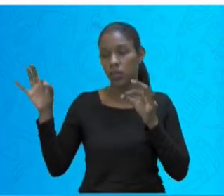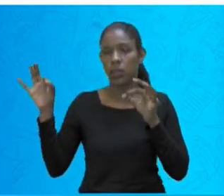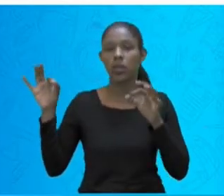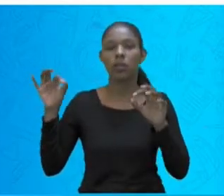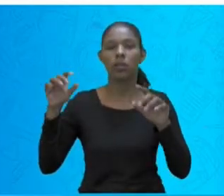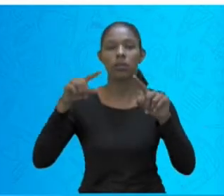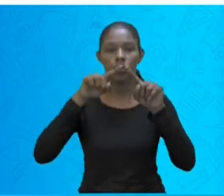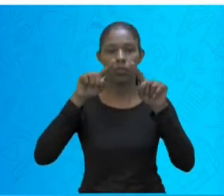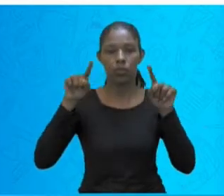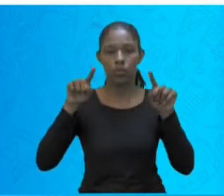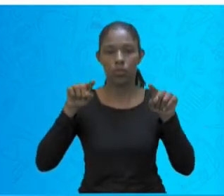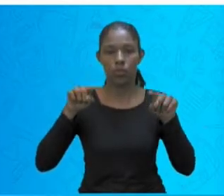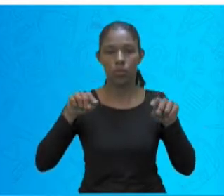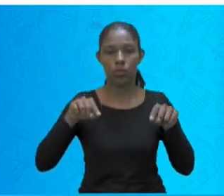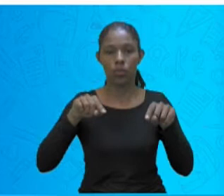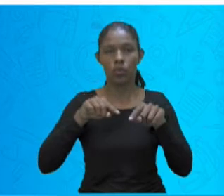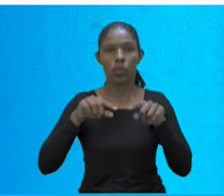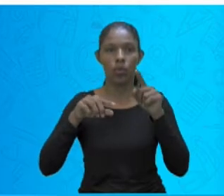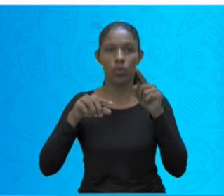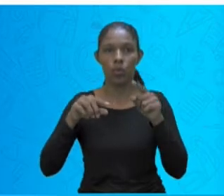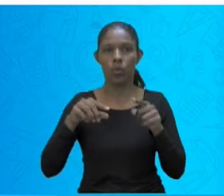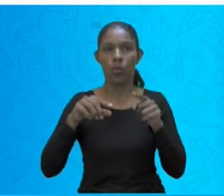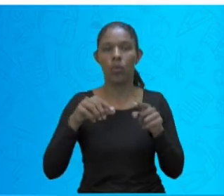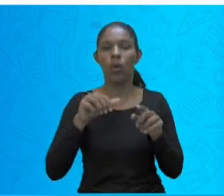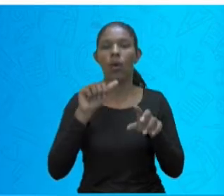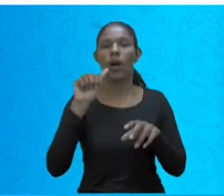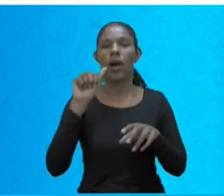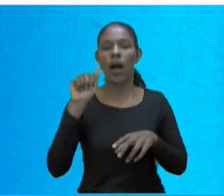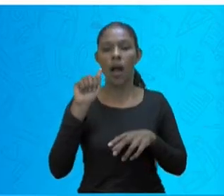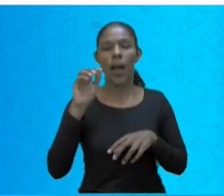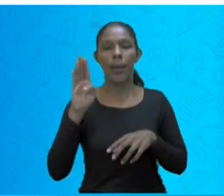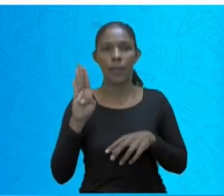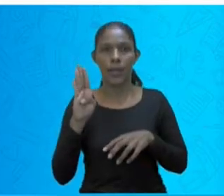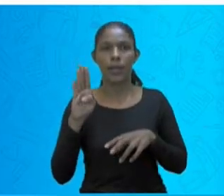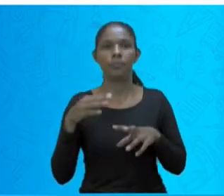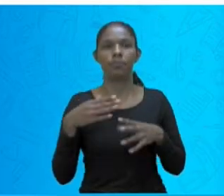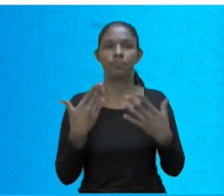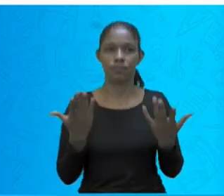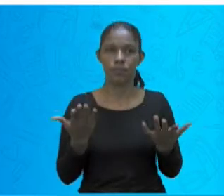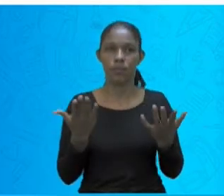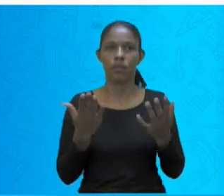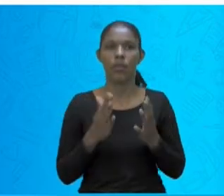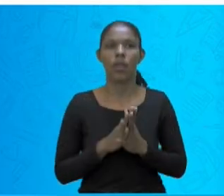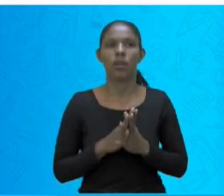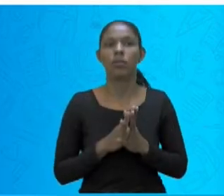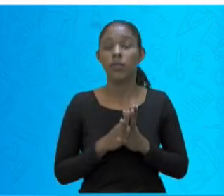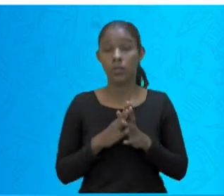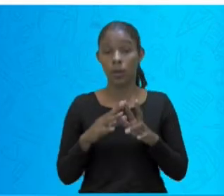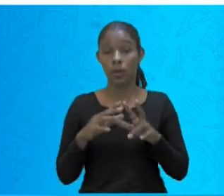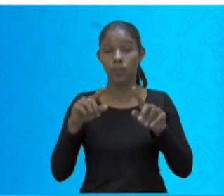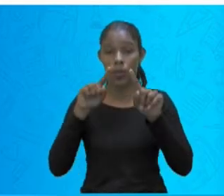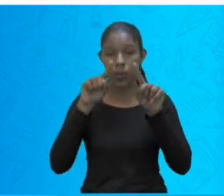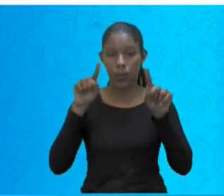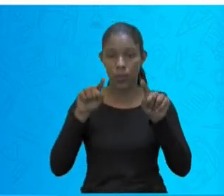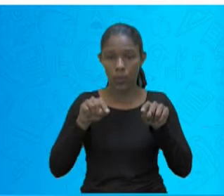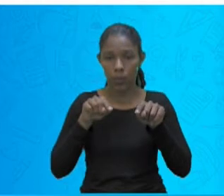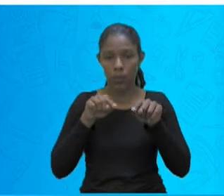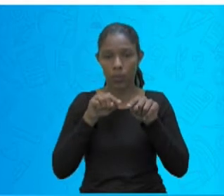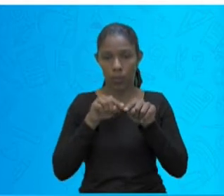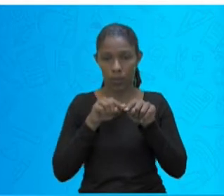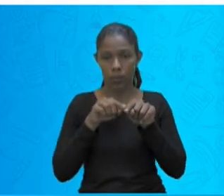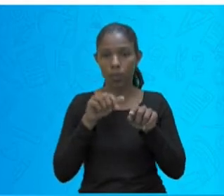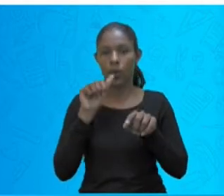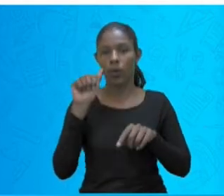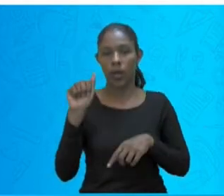Então, vamos ver aqui. Eu tenho o cubo A, cujo volume é 729 centímetros